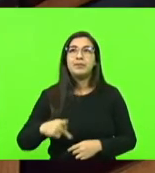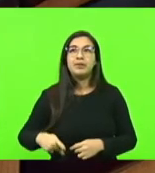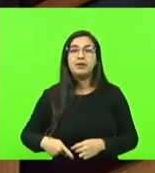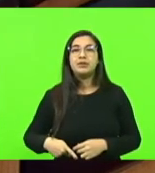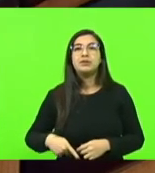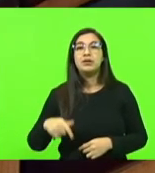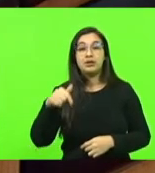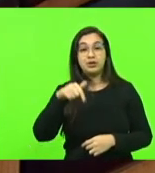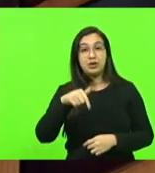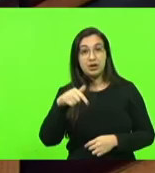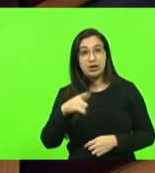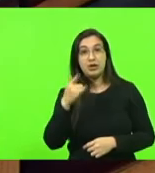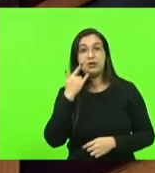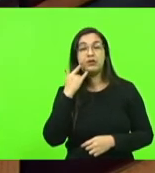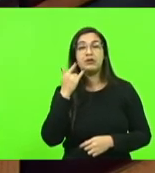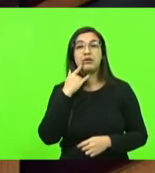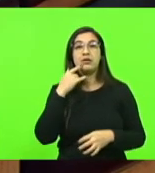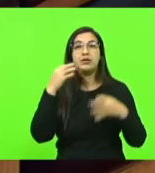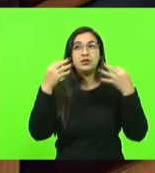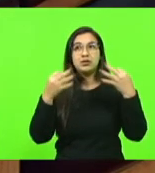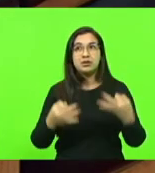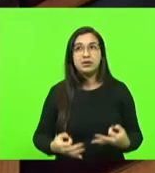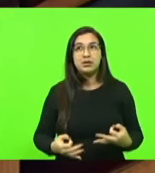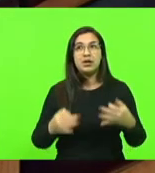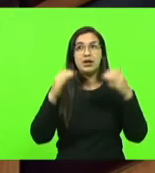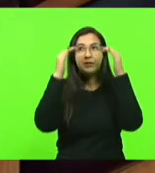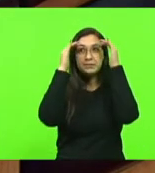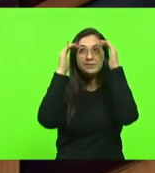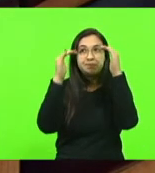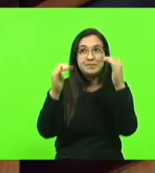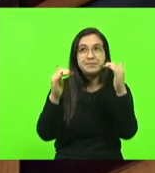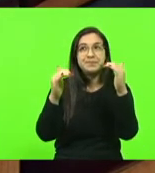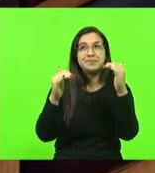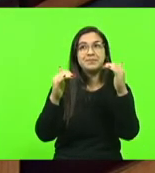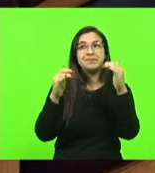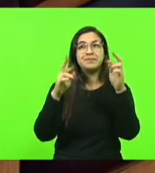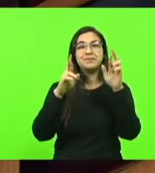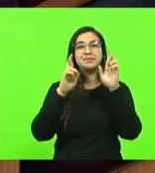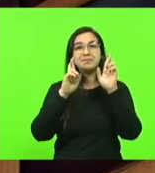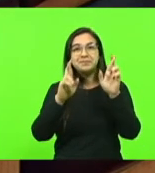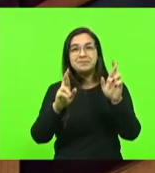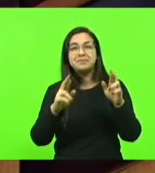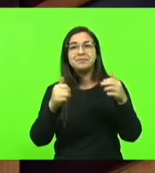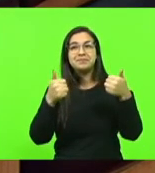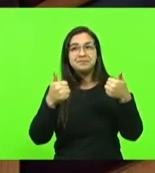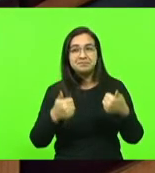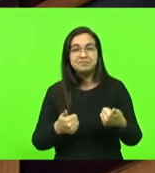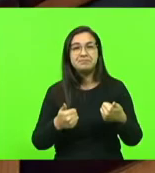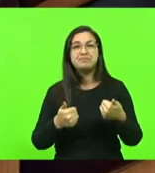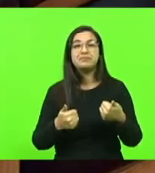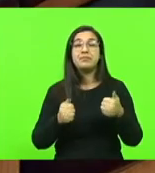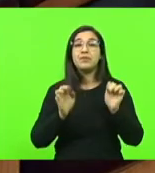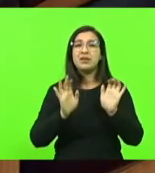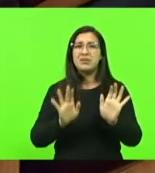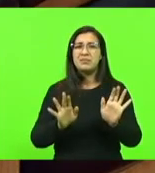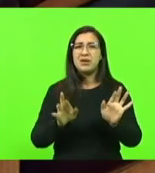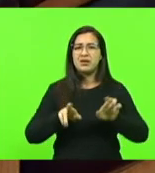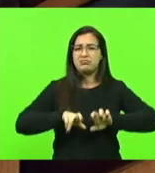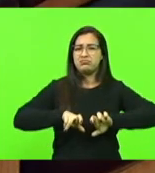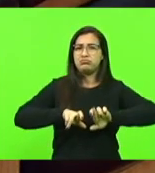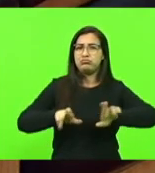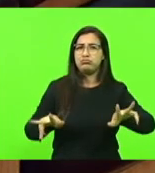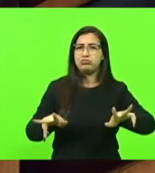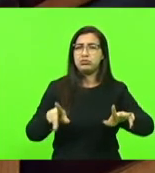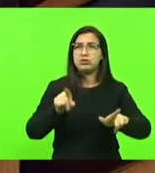casa, Mauro, que cumpriu a sua missão com dignidade e com honradez, né? Mas essa distinção que foi